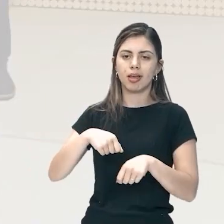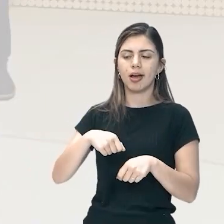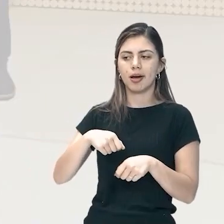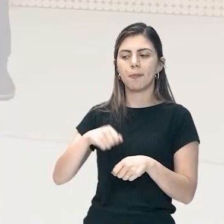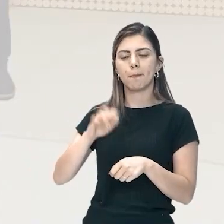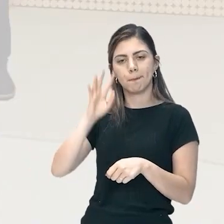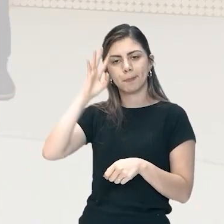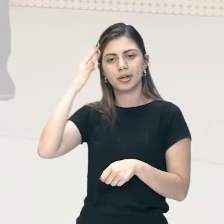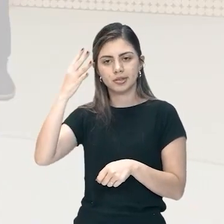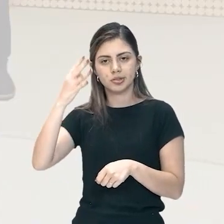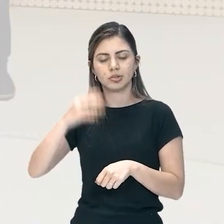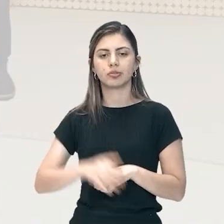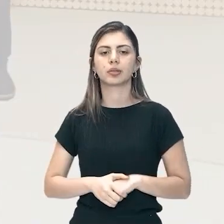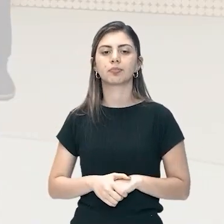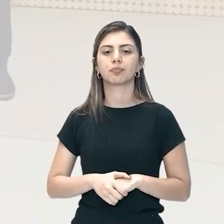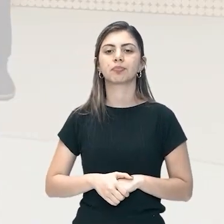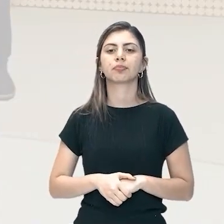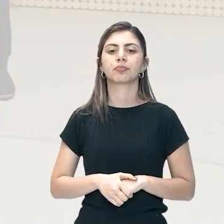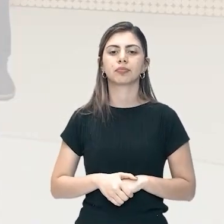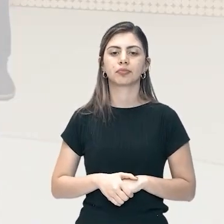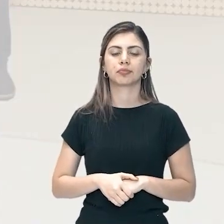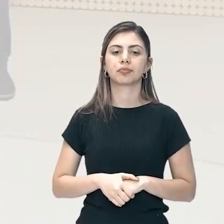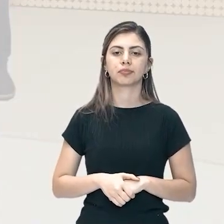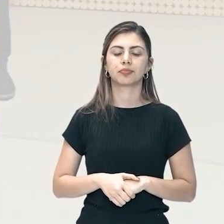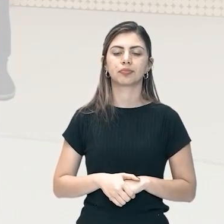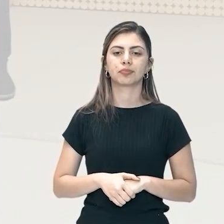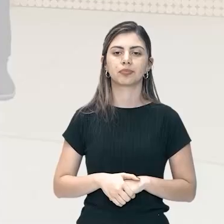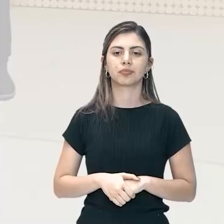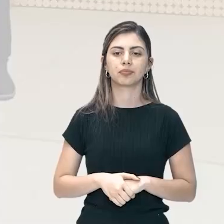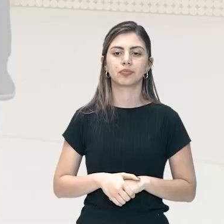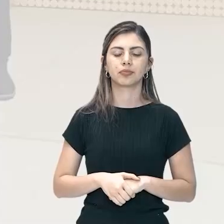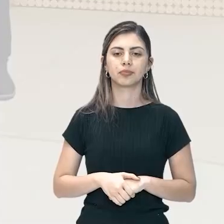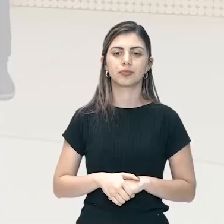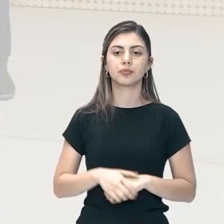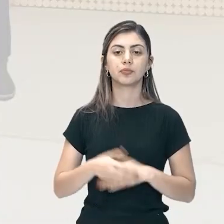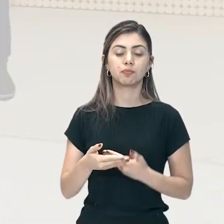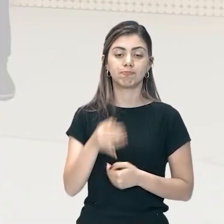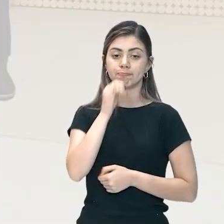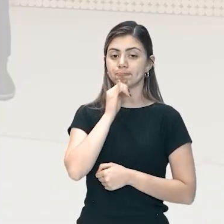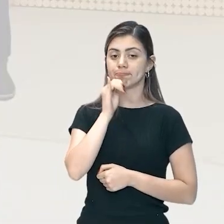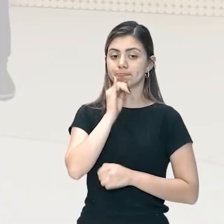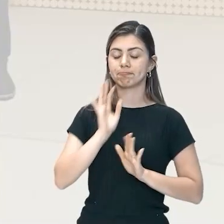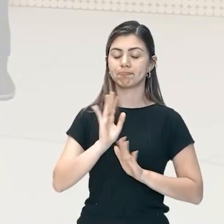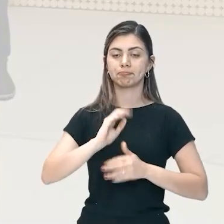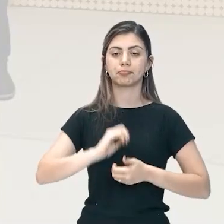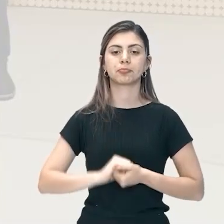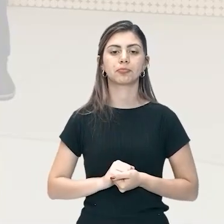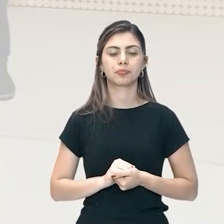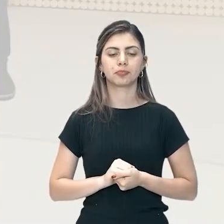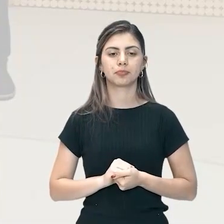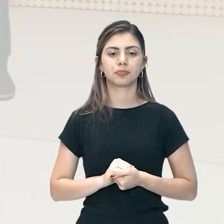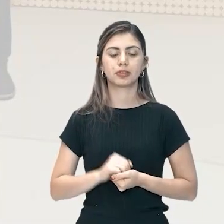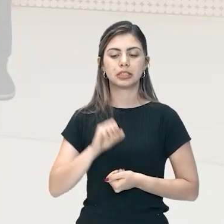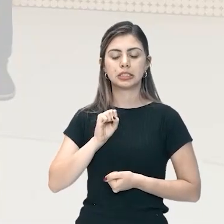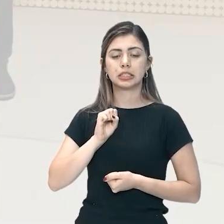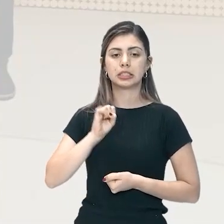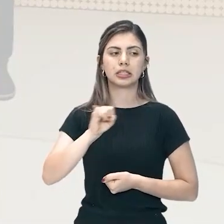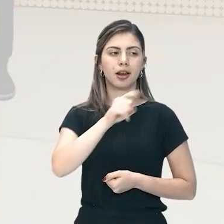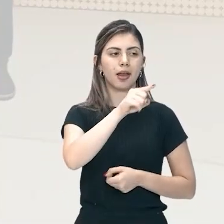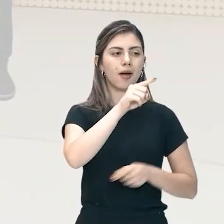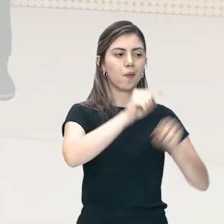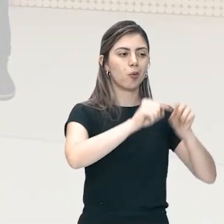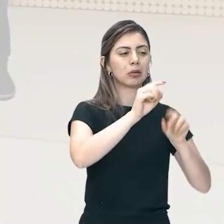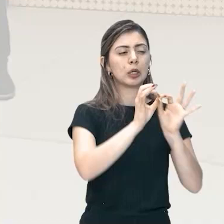E aí a imagem precisa se formar na retina. Por exemplo, olha só, se um objeto estiver